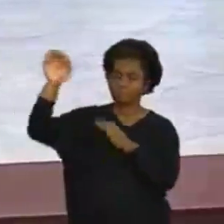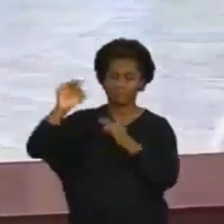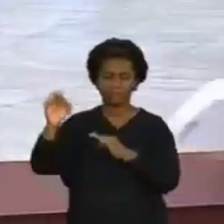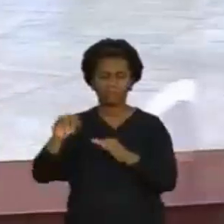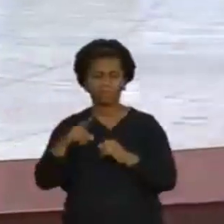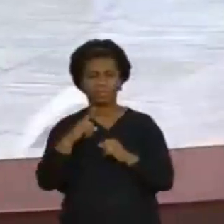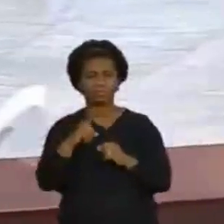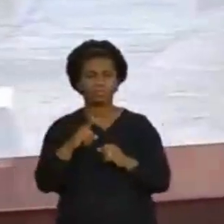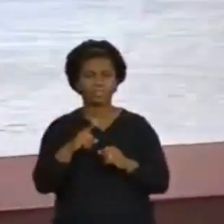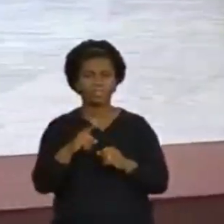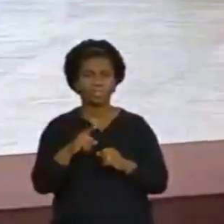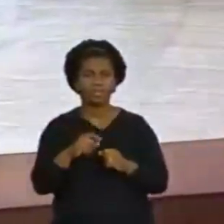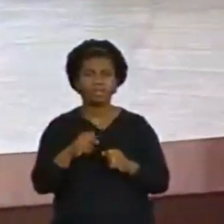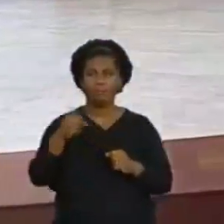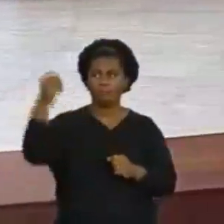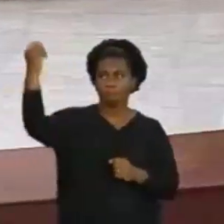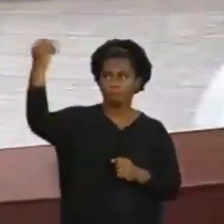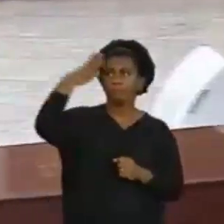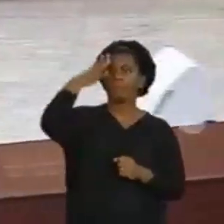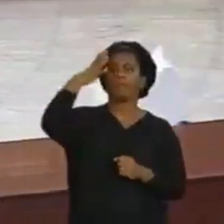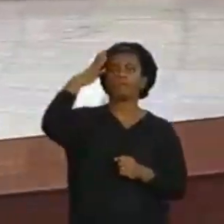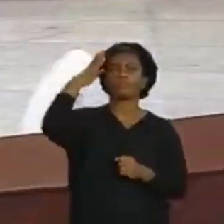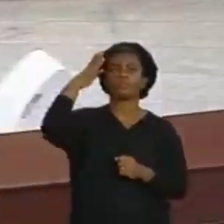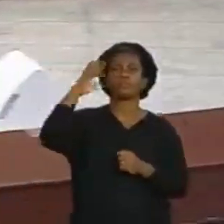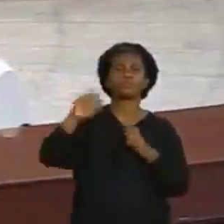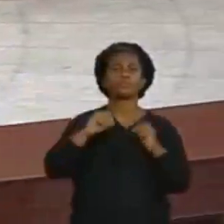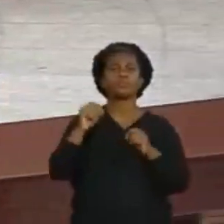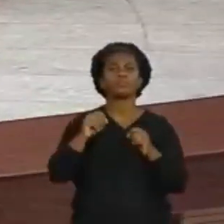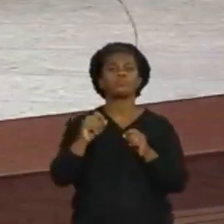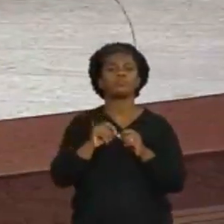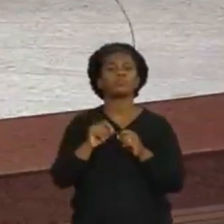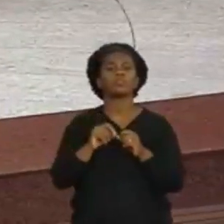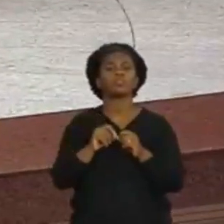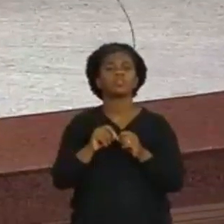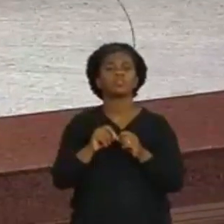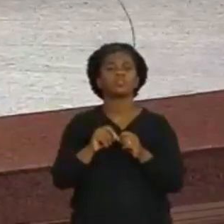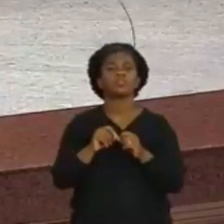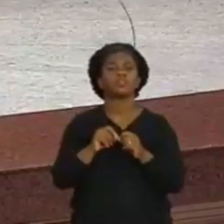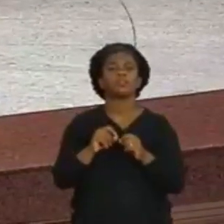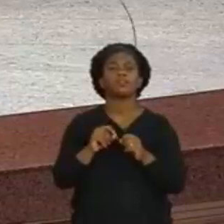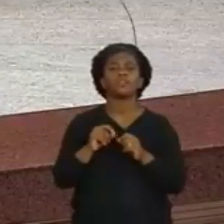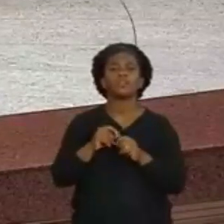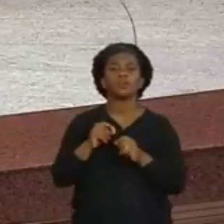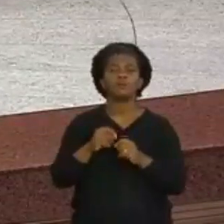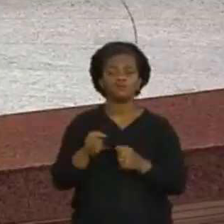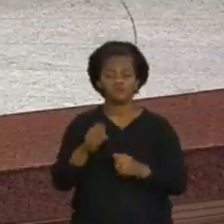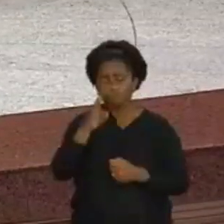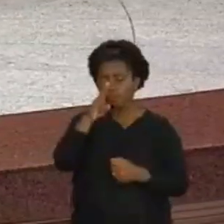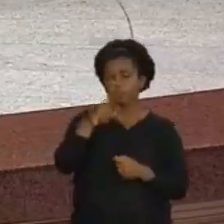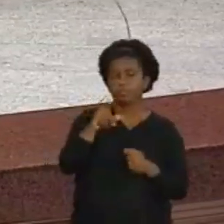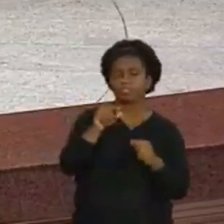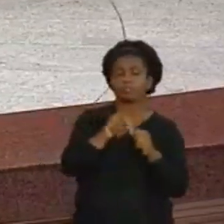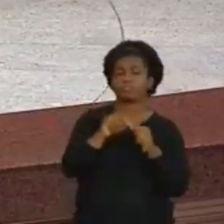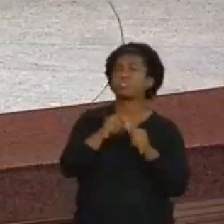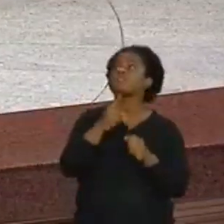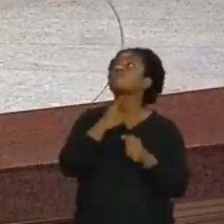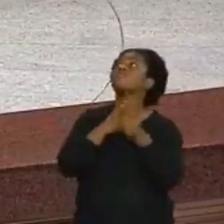visão e Ele te dá disposição para você fazer a vontade dEle, as coisas do jeito